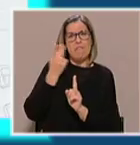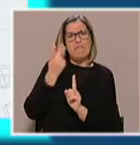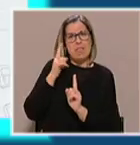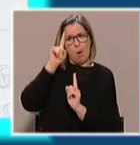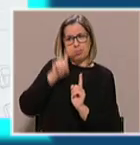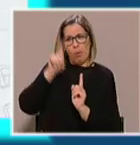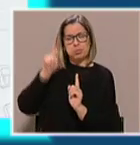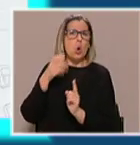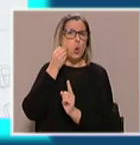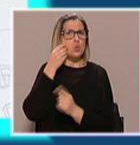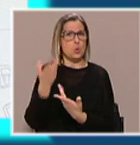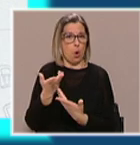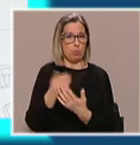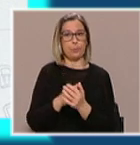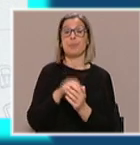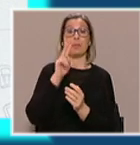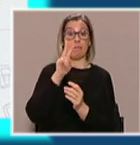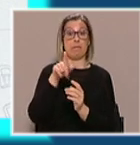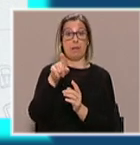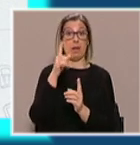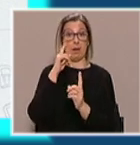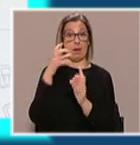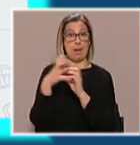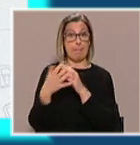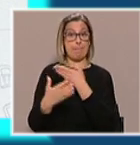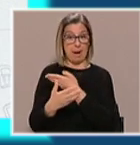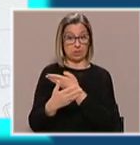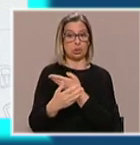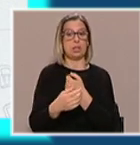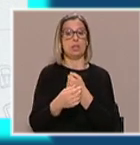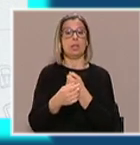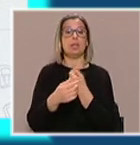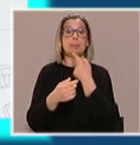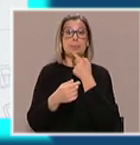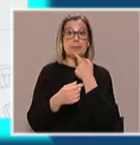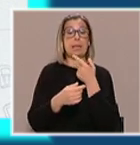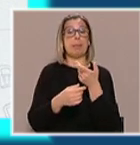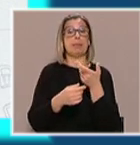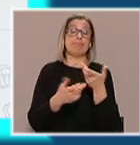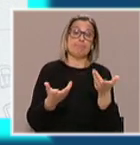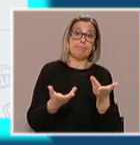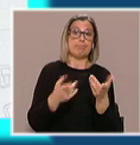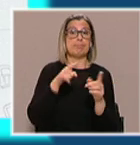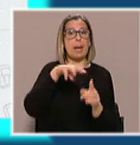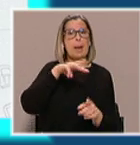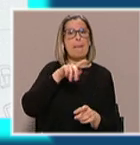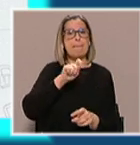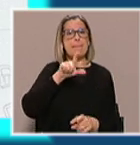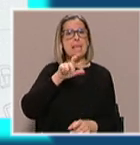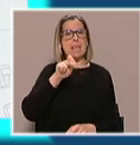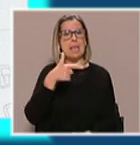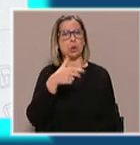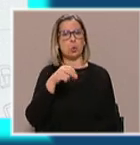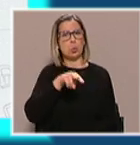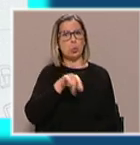se olharmos para este gráfico, conseguimos perceber que a produção de melatonina varia ao longo do dia e